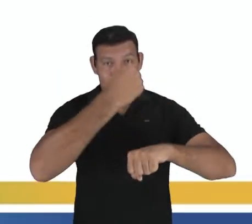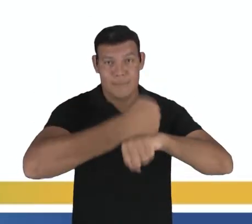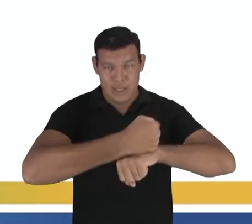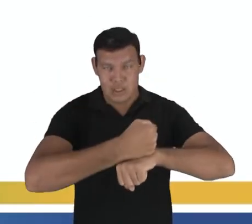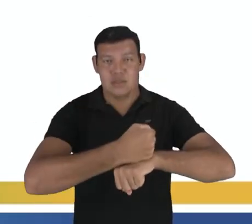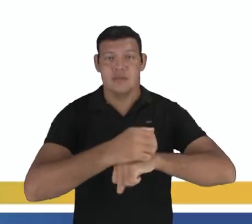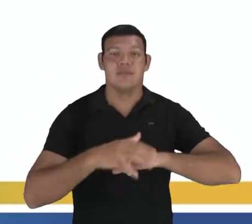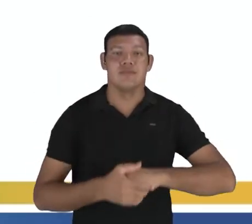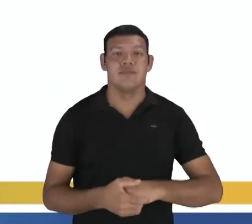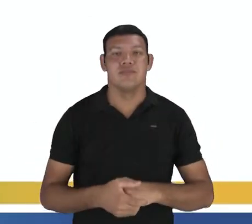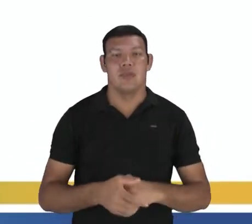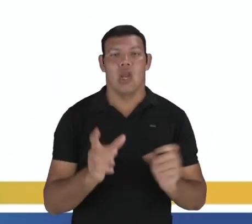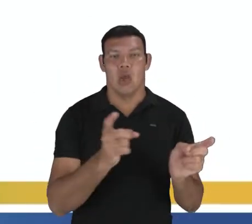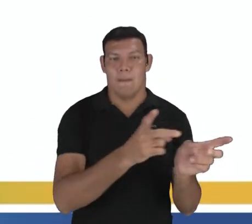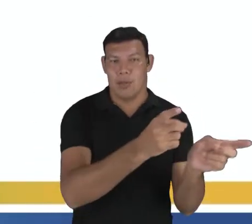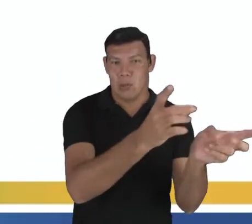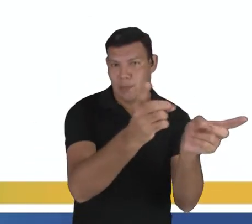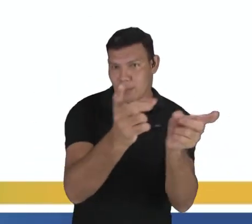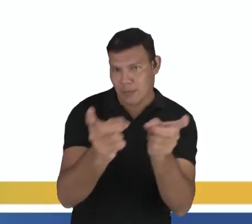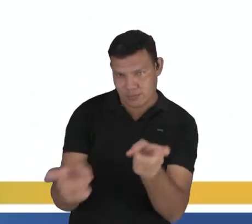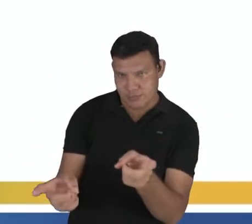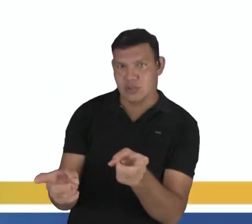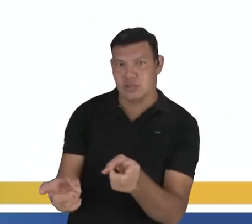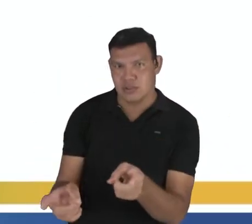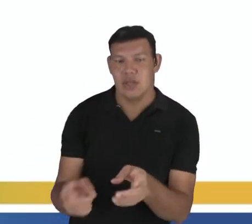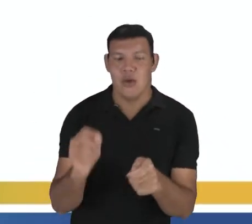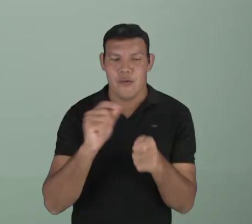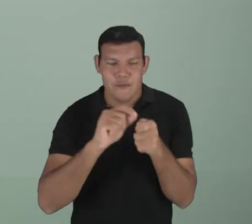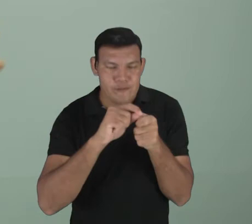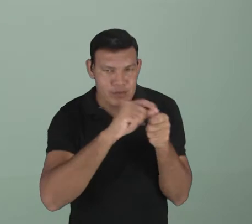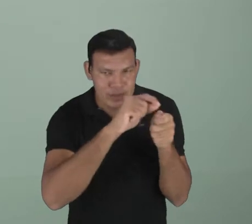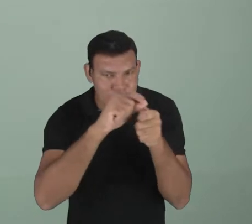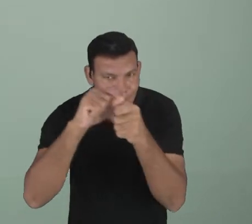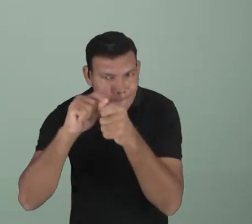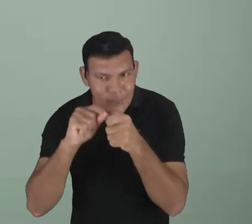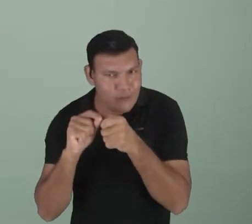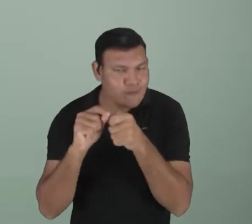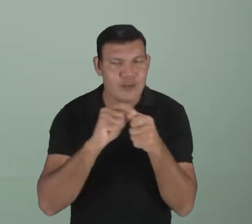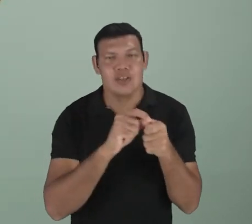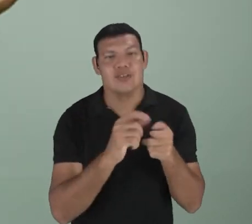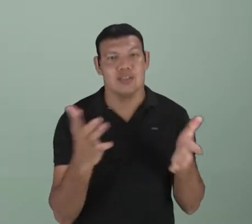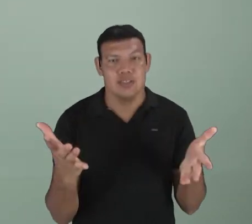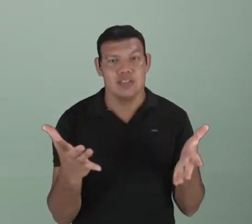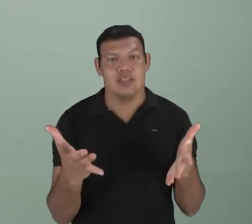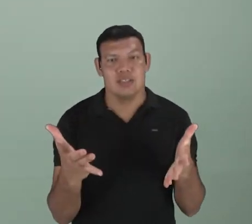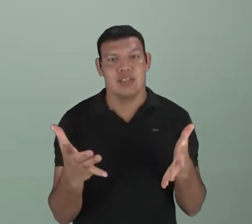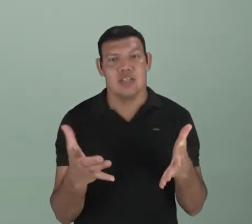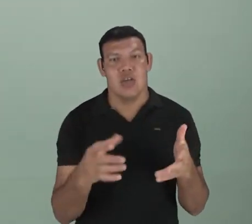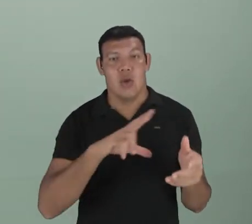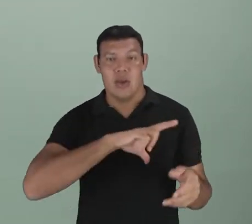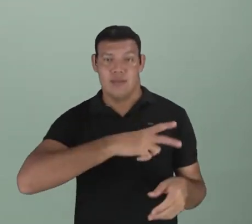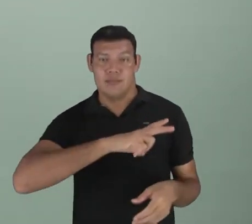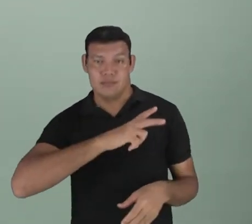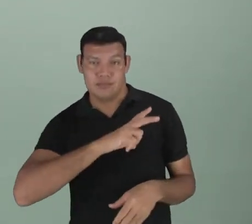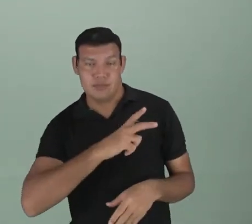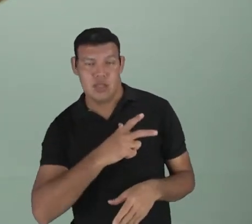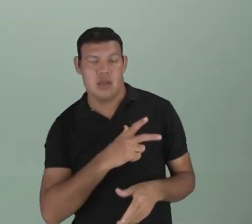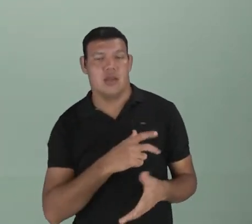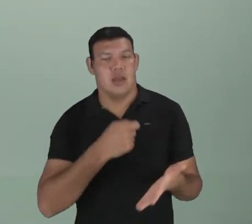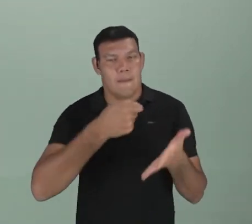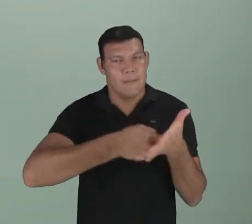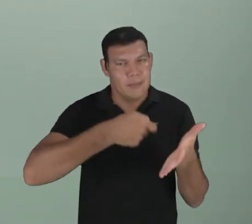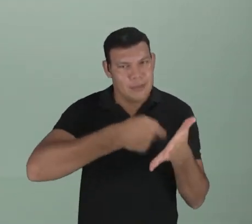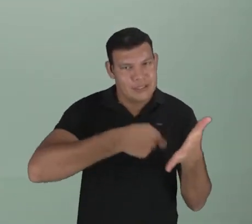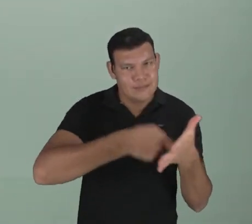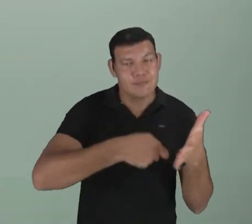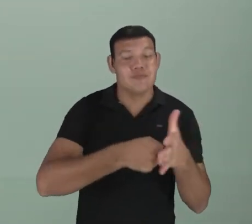Para deixar que esse mercado, ele fosse produzido, né? Aí vem os portugueses se